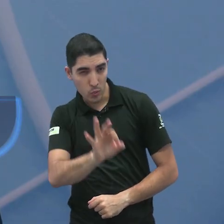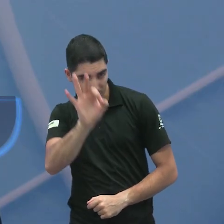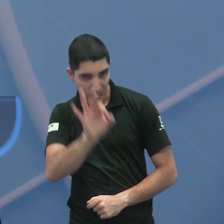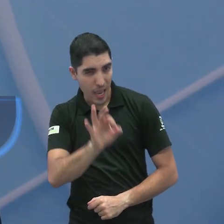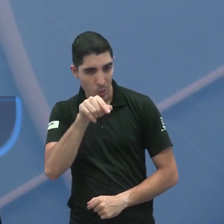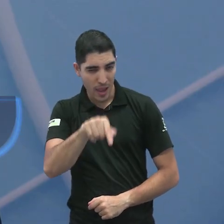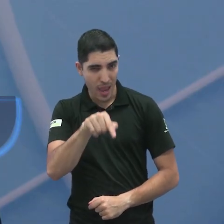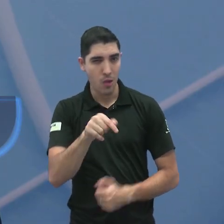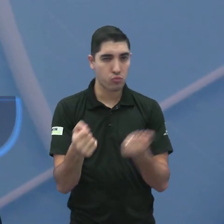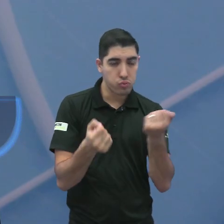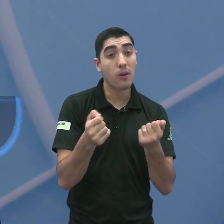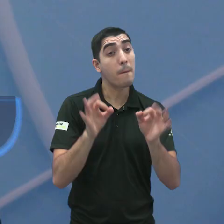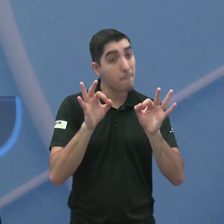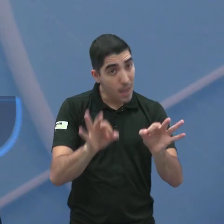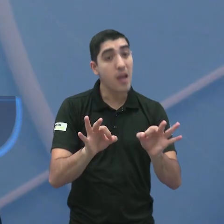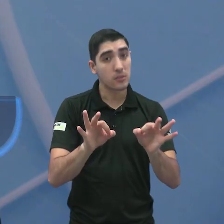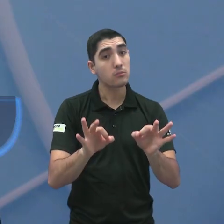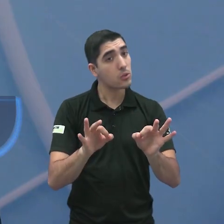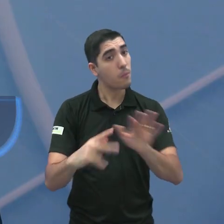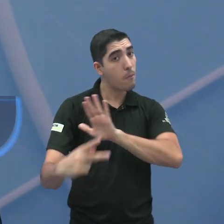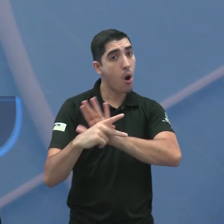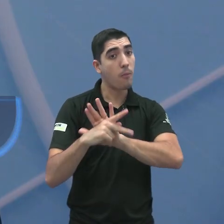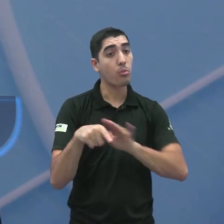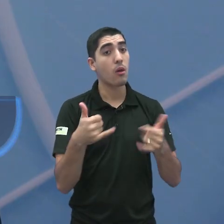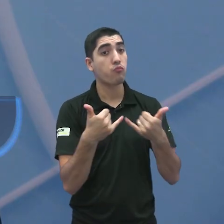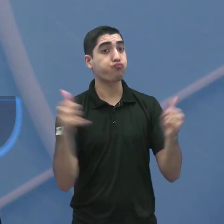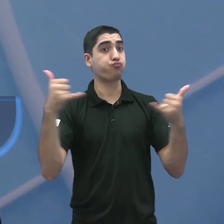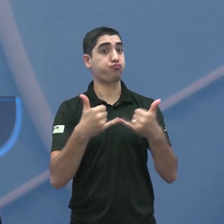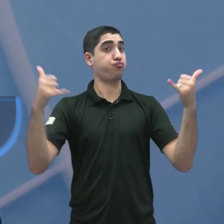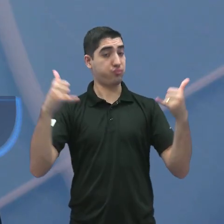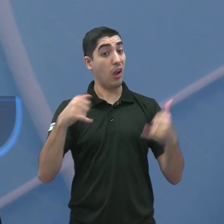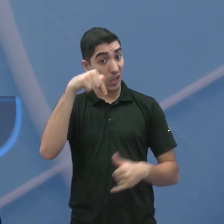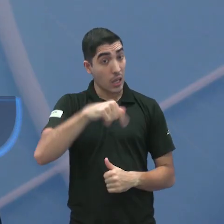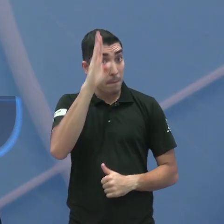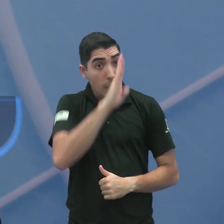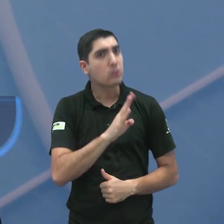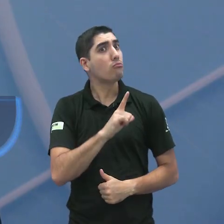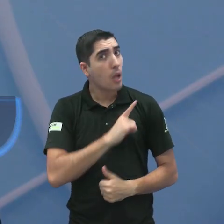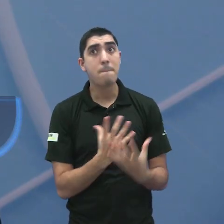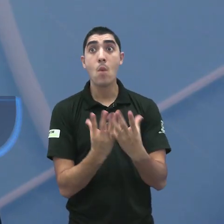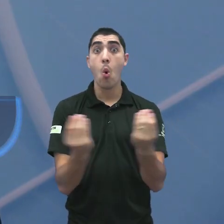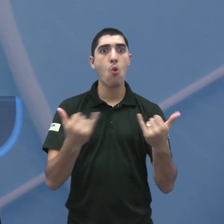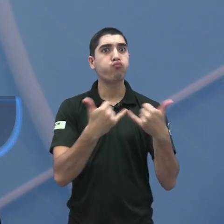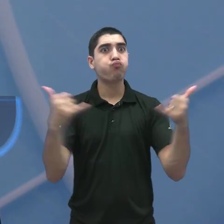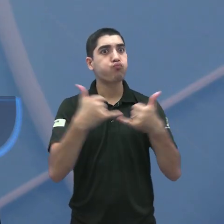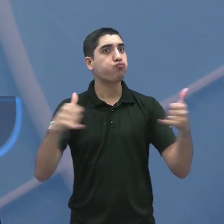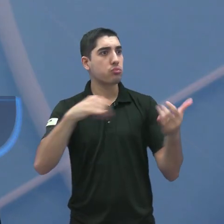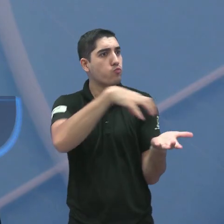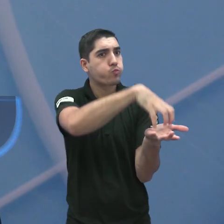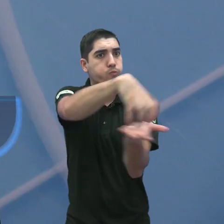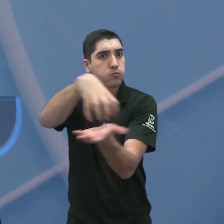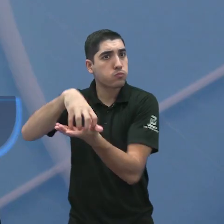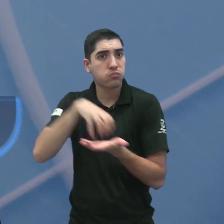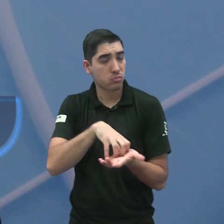transporte de passageiros é movido a eletricidade. Né? E a gente tem uma eficiência energética grande aqui no Brasil, isso não tem problema. Acredito que uma